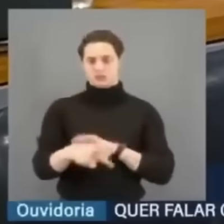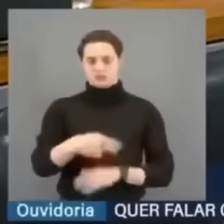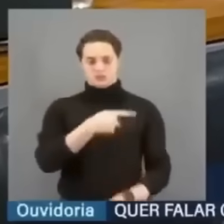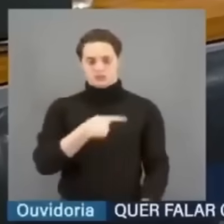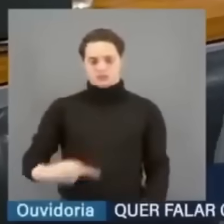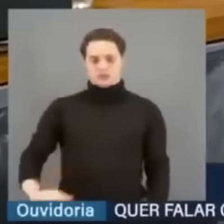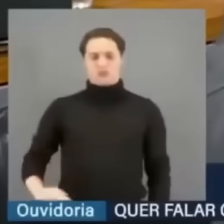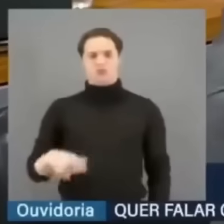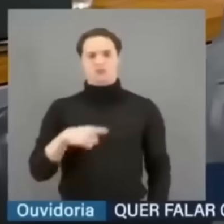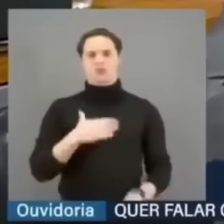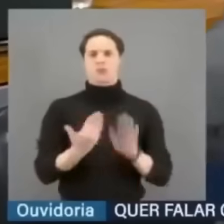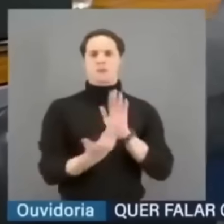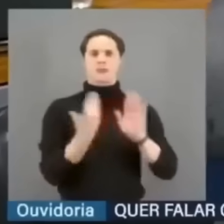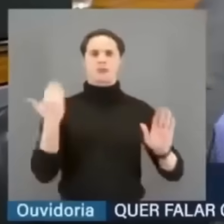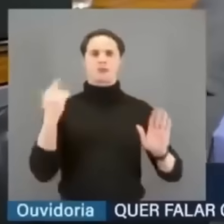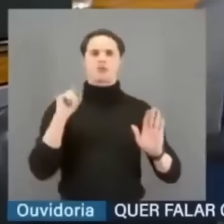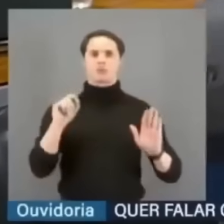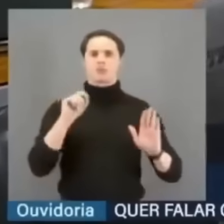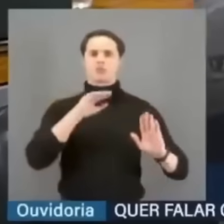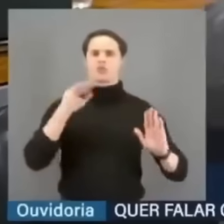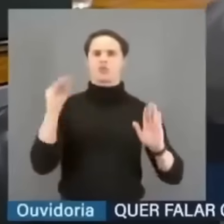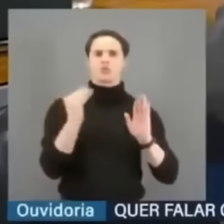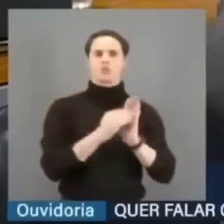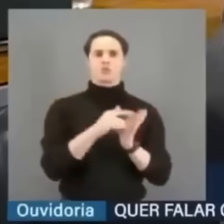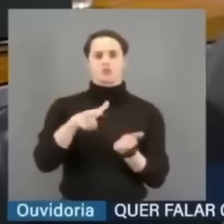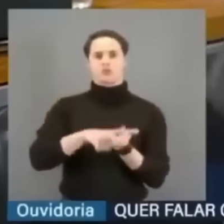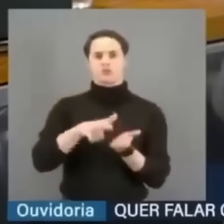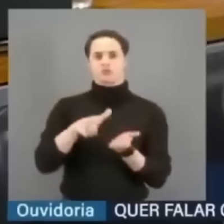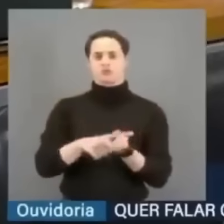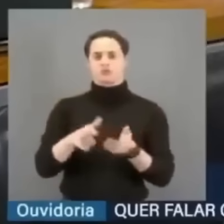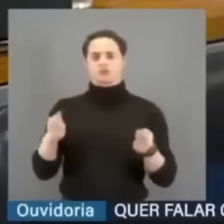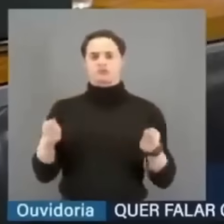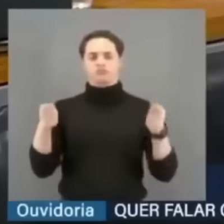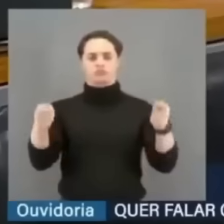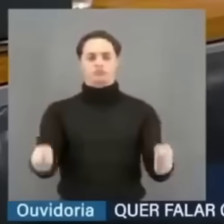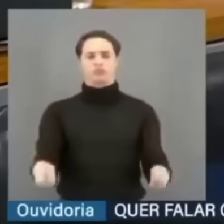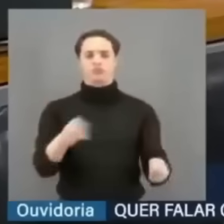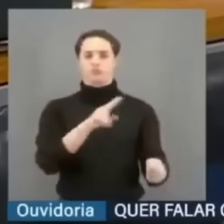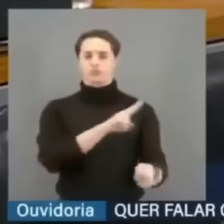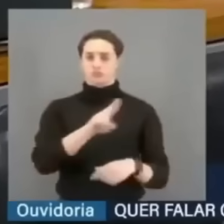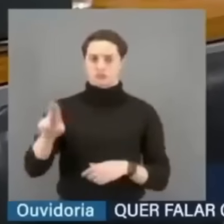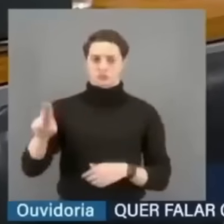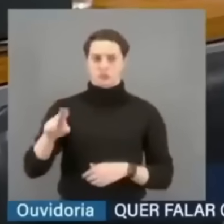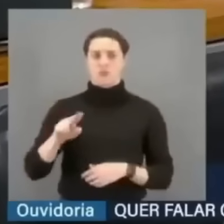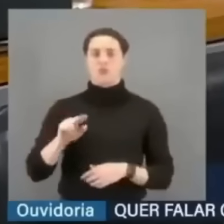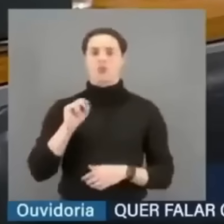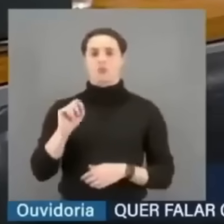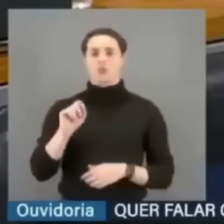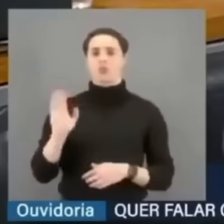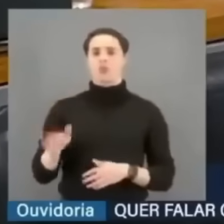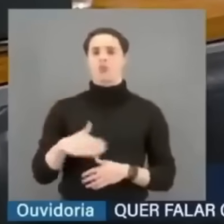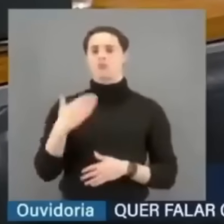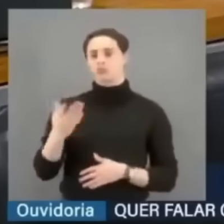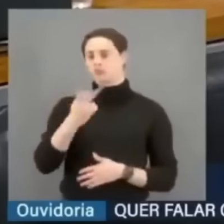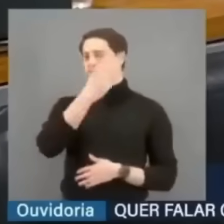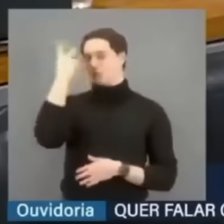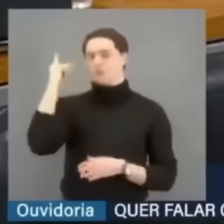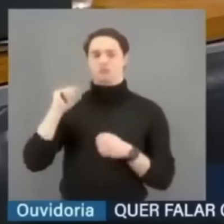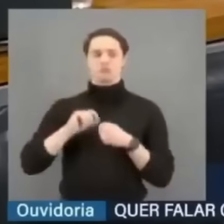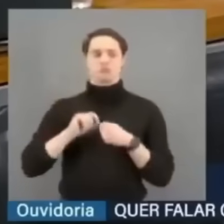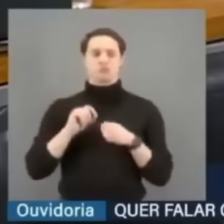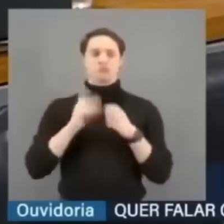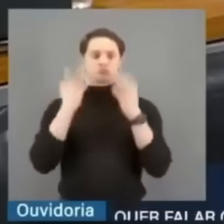está apagado. Colocaram uma folha exatamente em cima do nome que faria ou fez, sabe-se